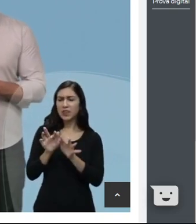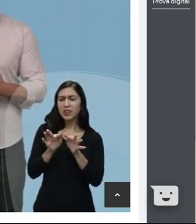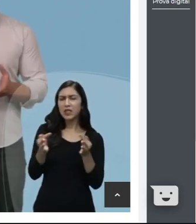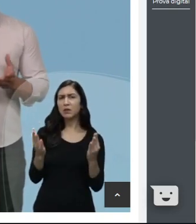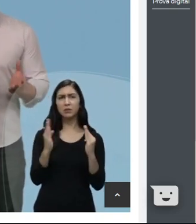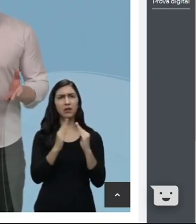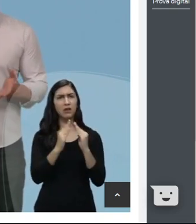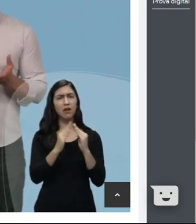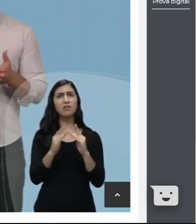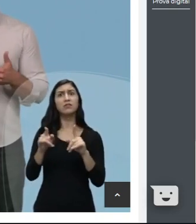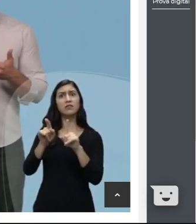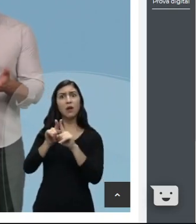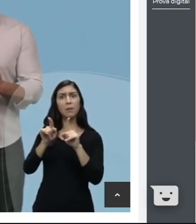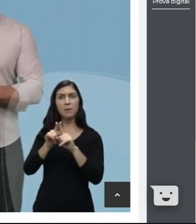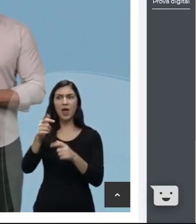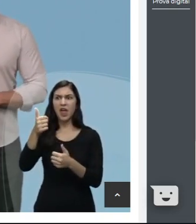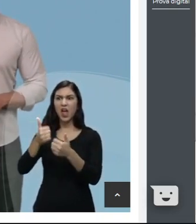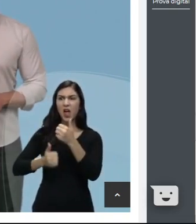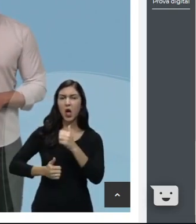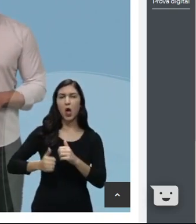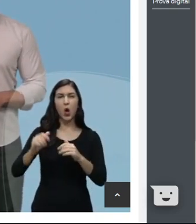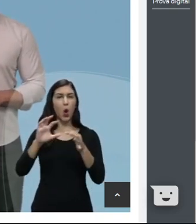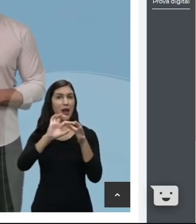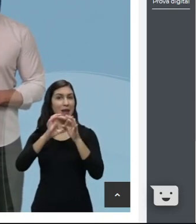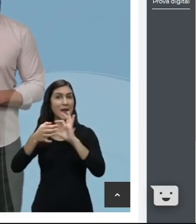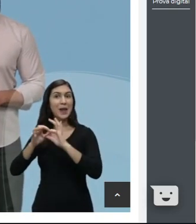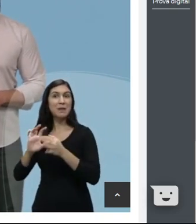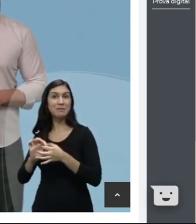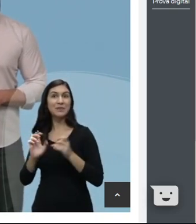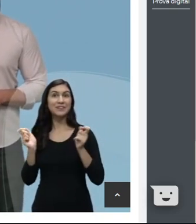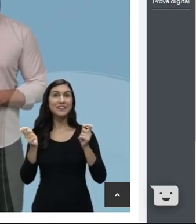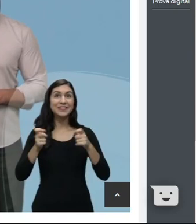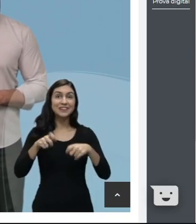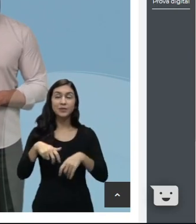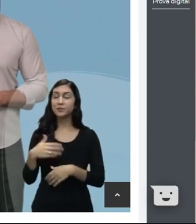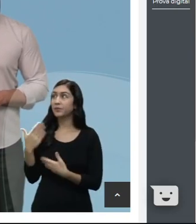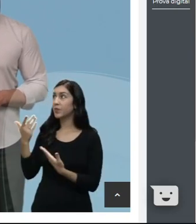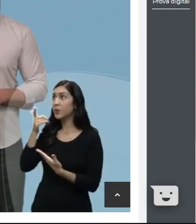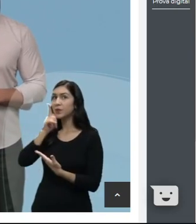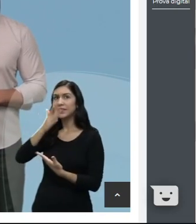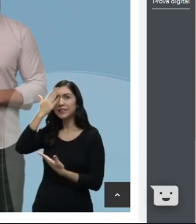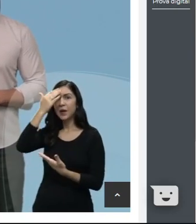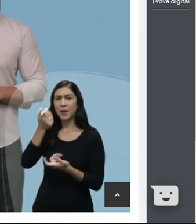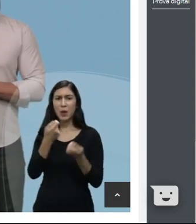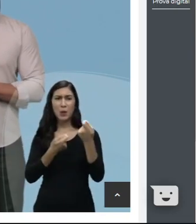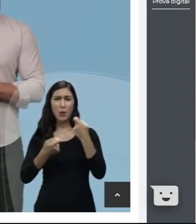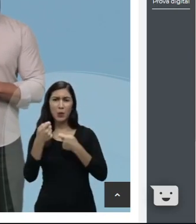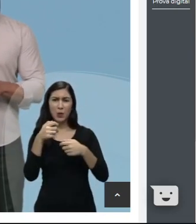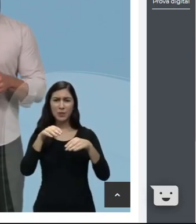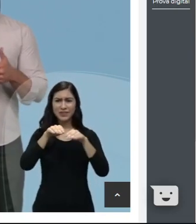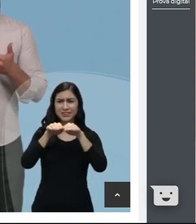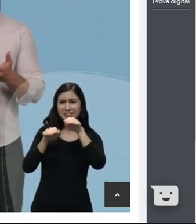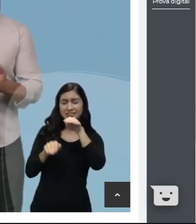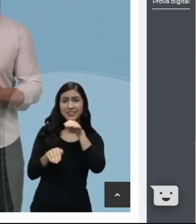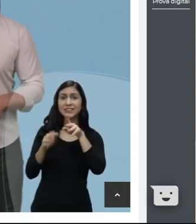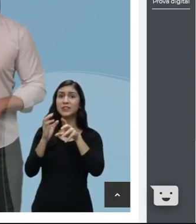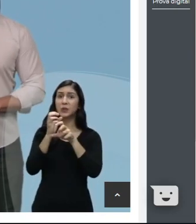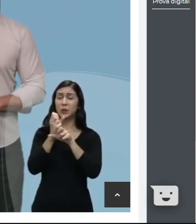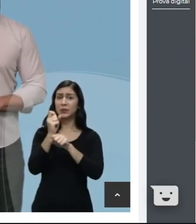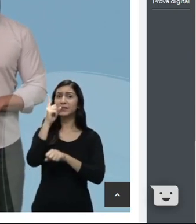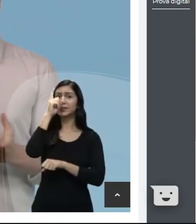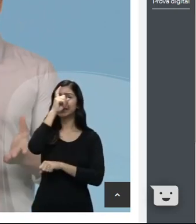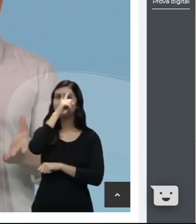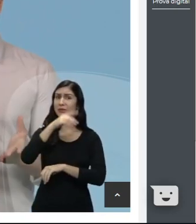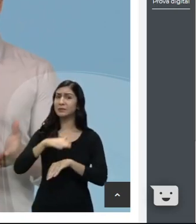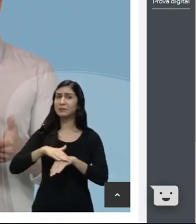simples casa até um estádio olímpico. Mas para dimensionar a estrutura econômica desigual, a conta é bem mais